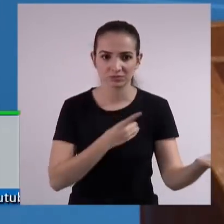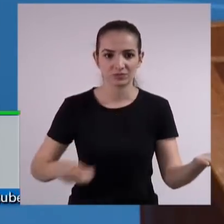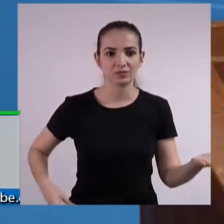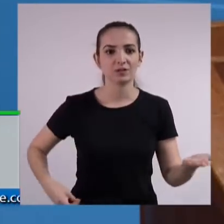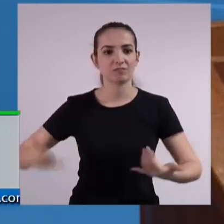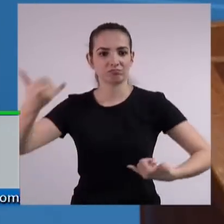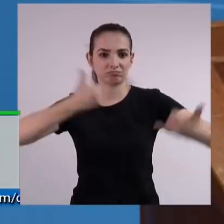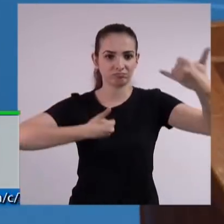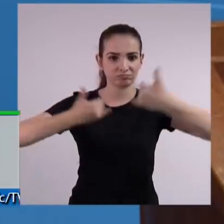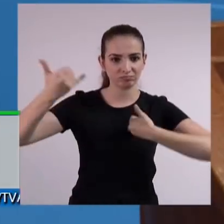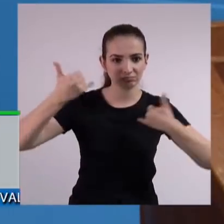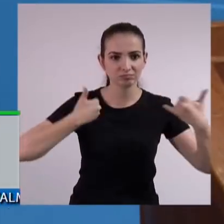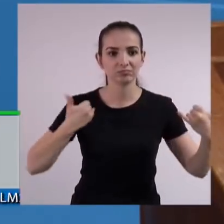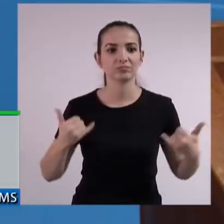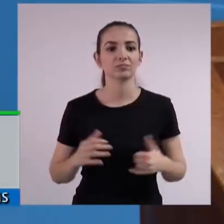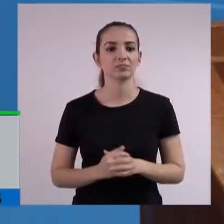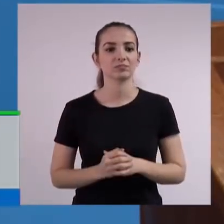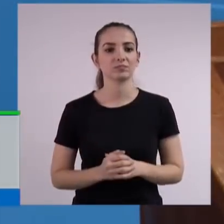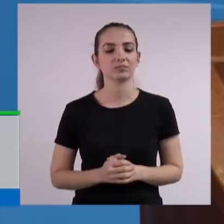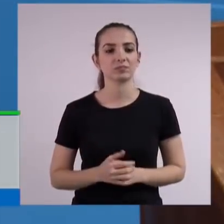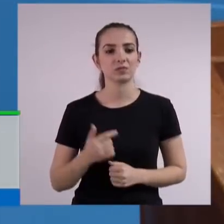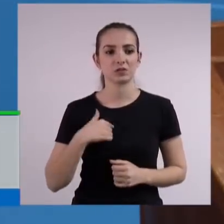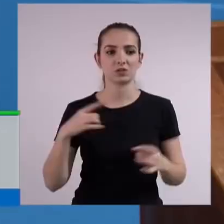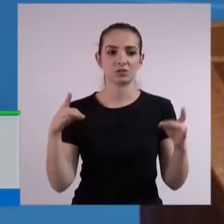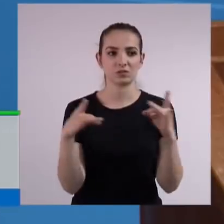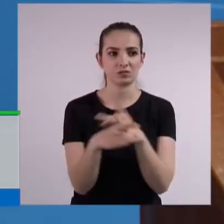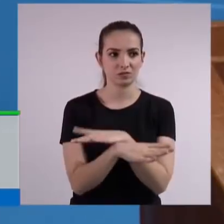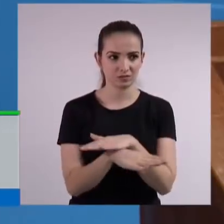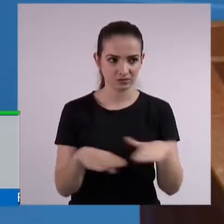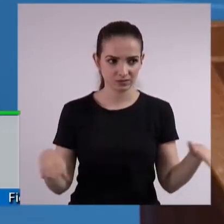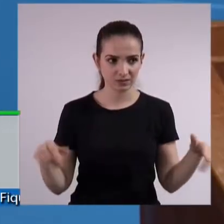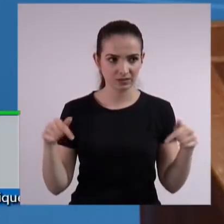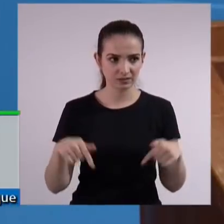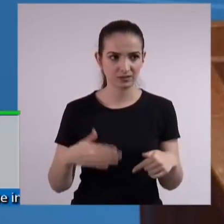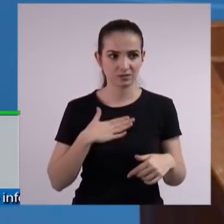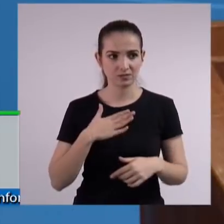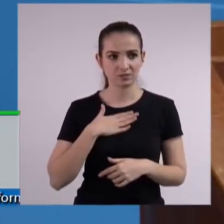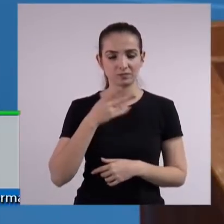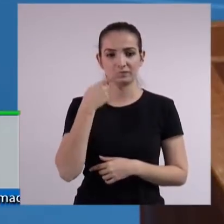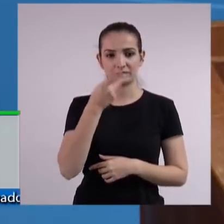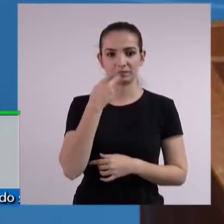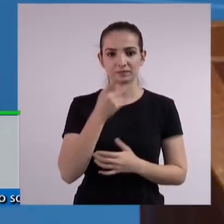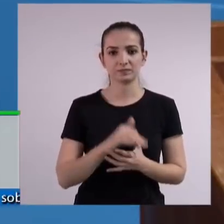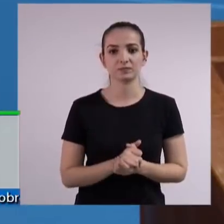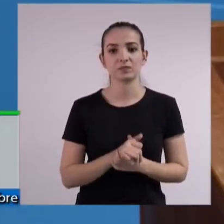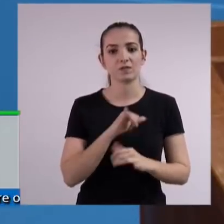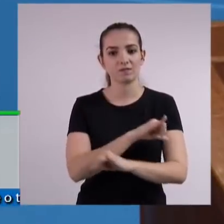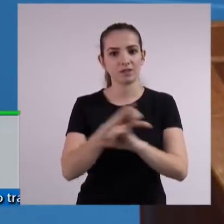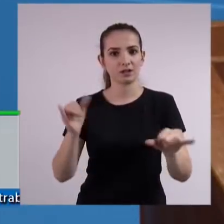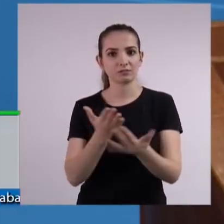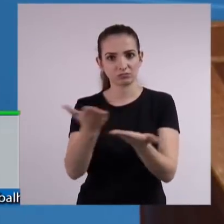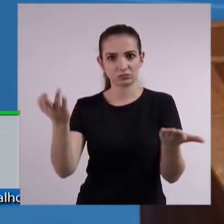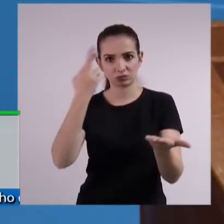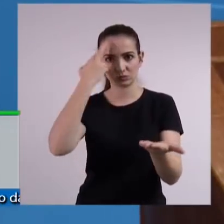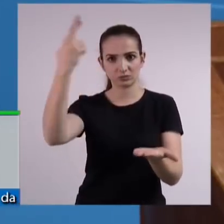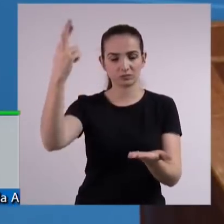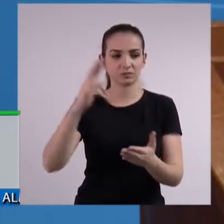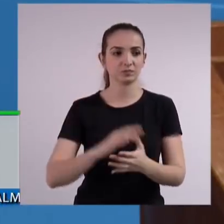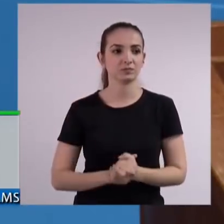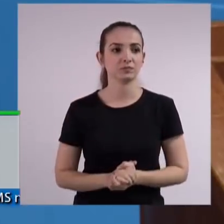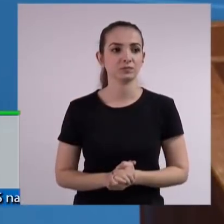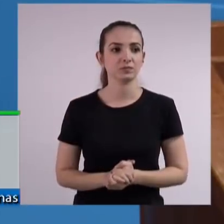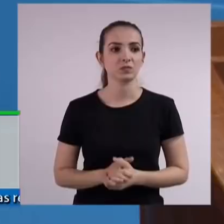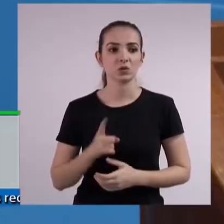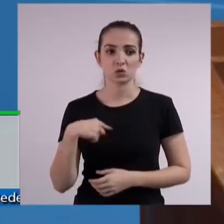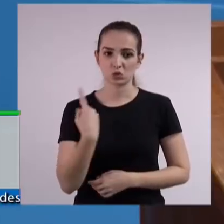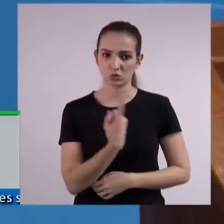falas, a todos os apartes, e vou encerrar a minha fala dizendo aos senhores: